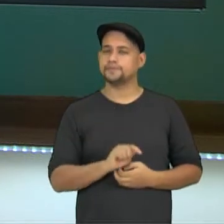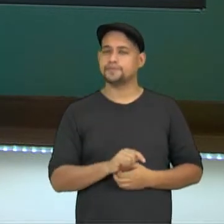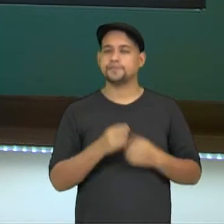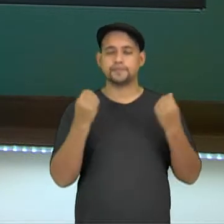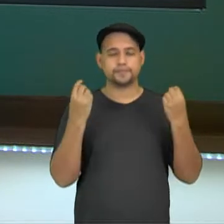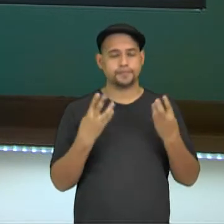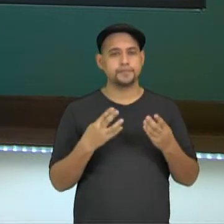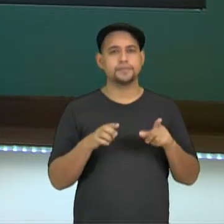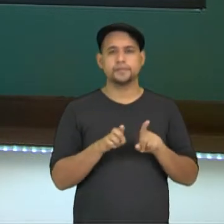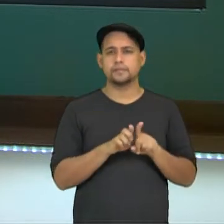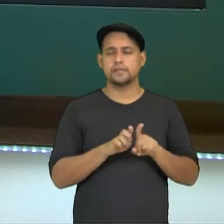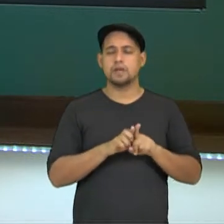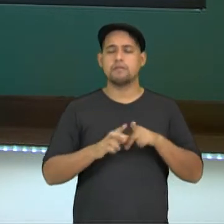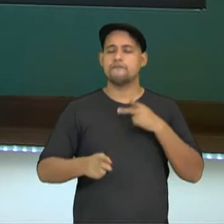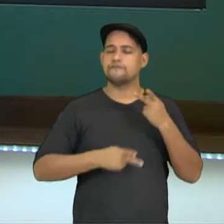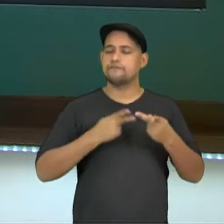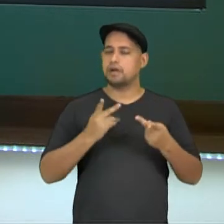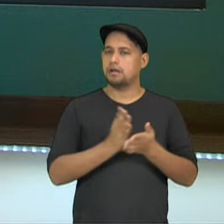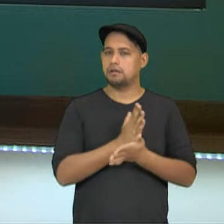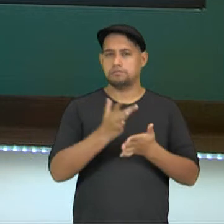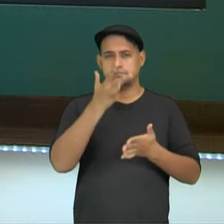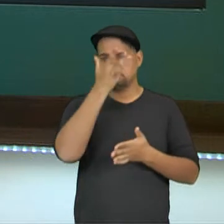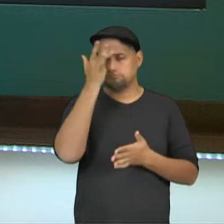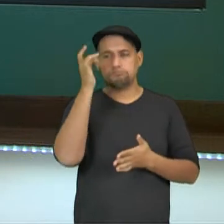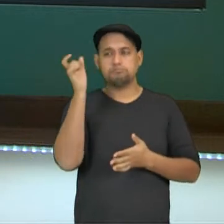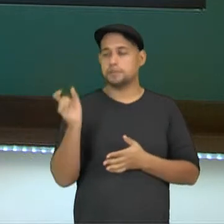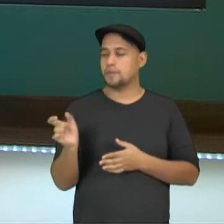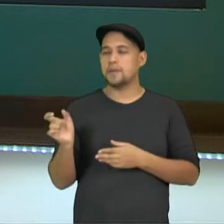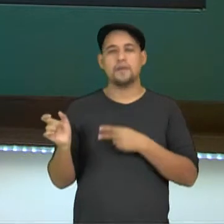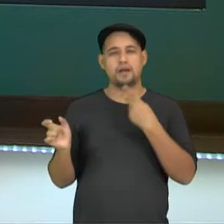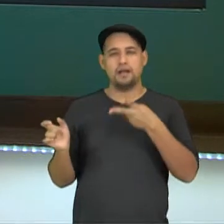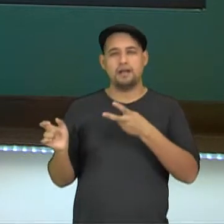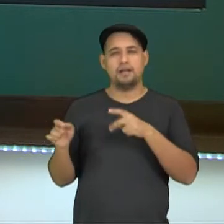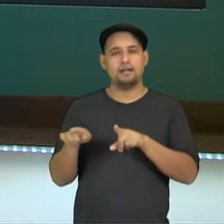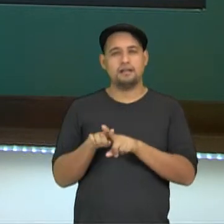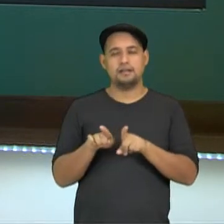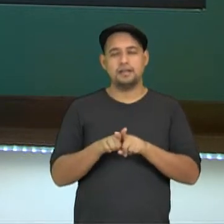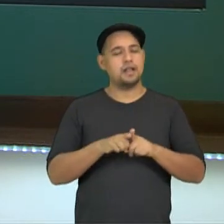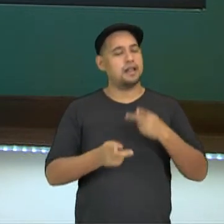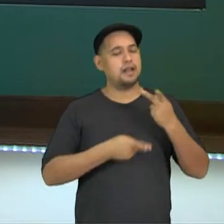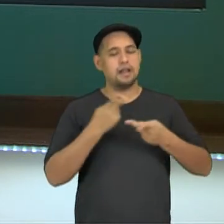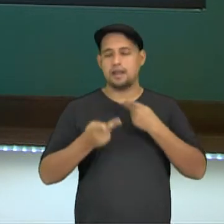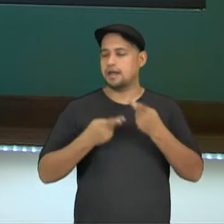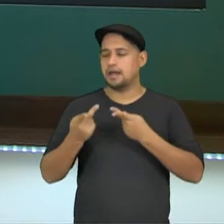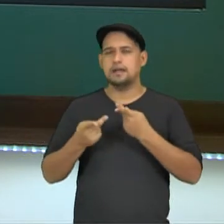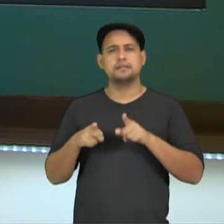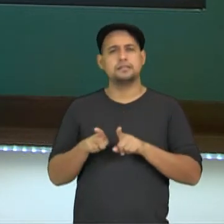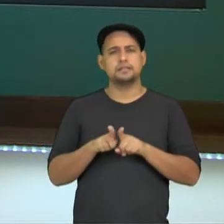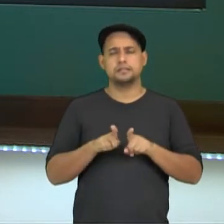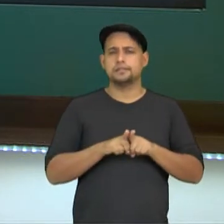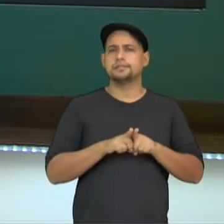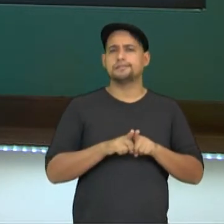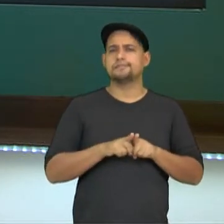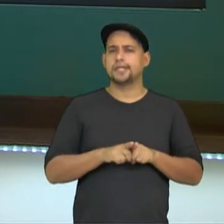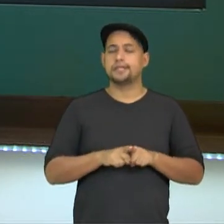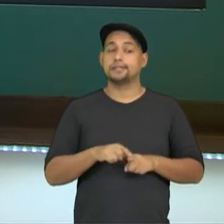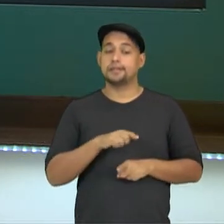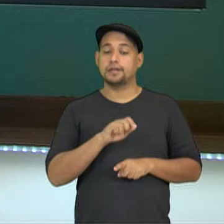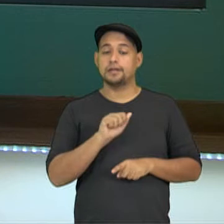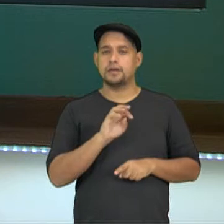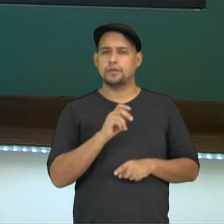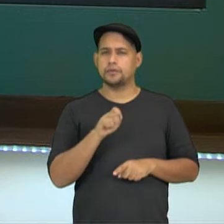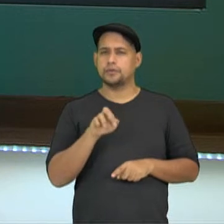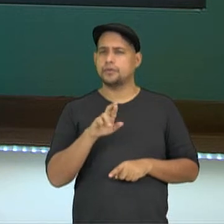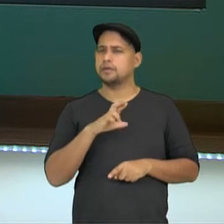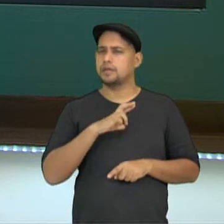comentário. Uma fala de um personagem, quando a gente vê nas histórias, nas narrativas, em que o autor vai dar a